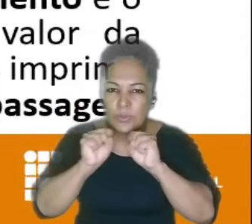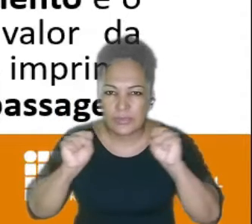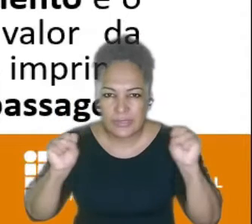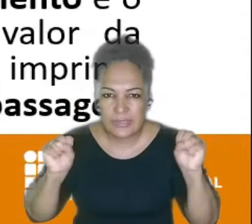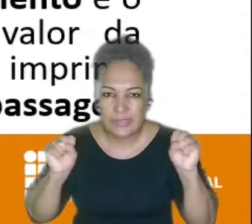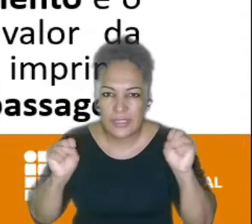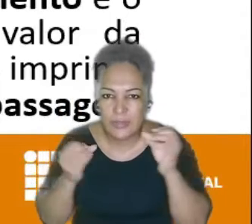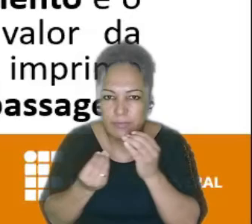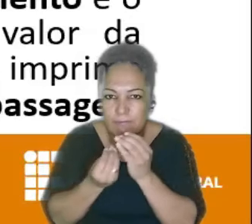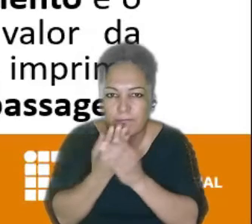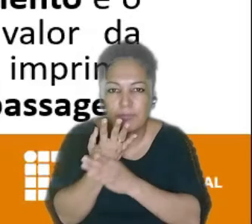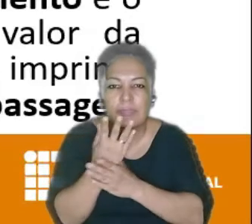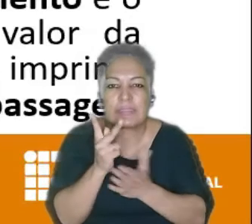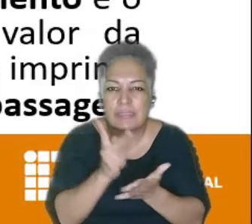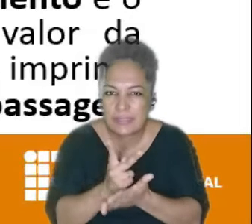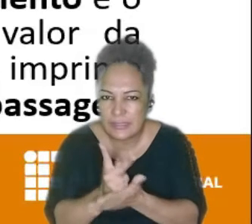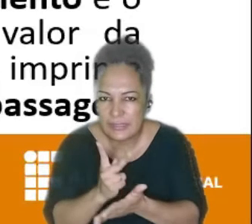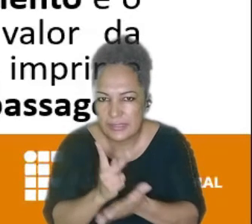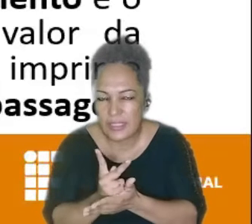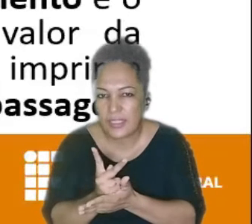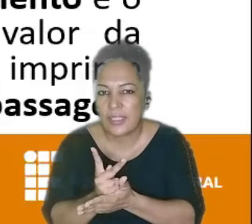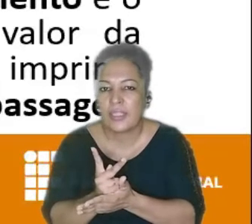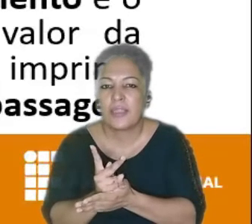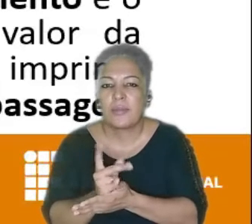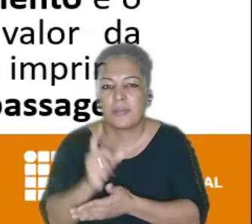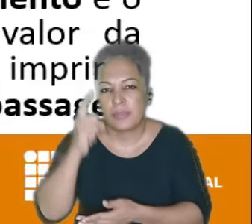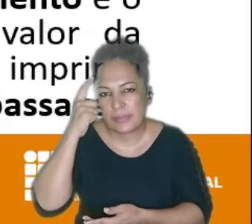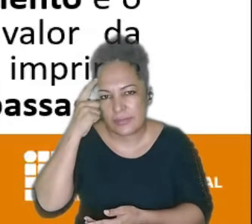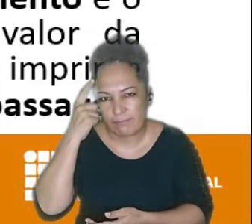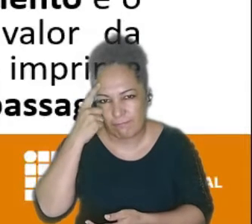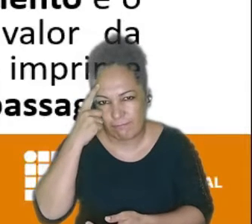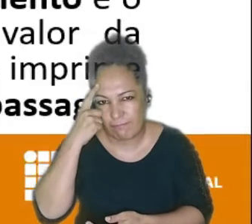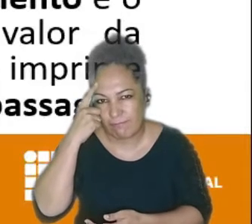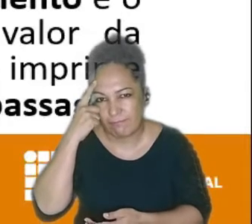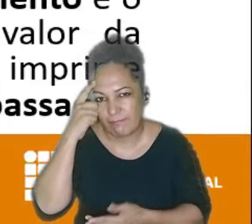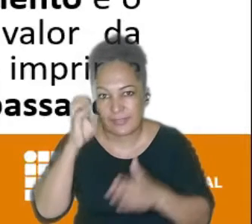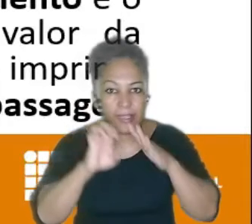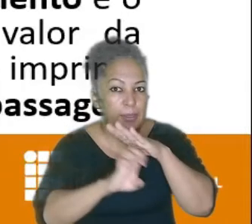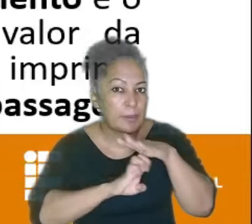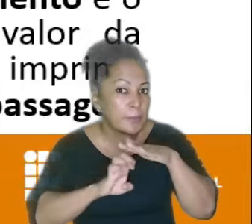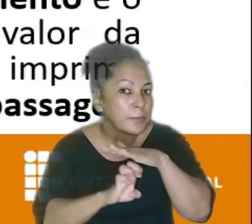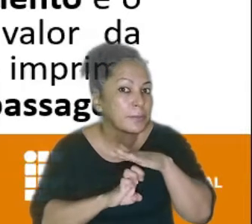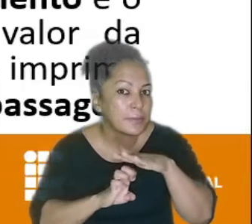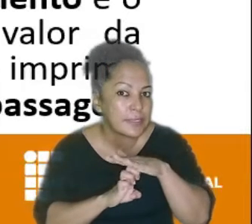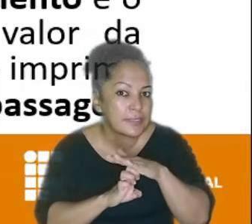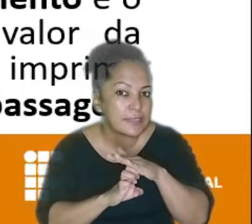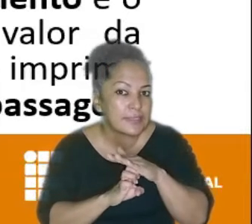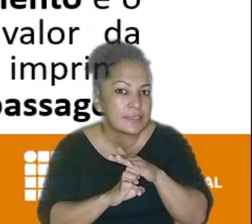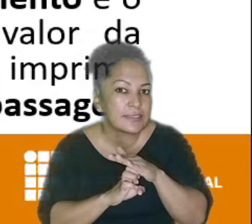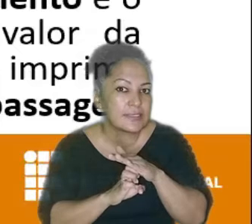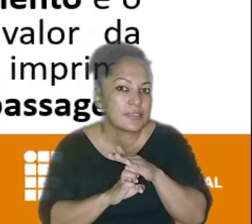o sistema é criado sempre na perspectiva da